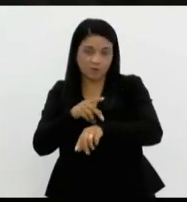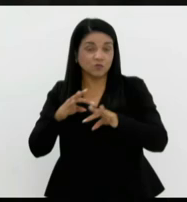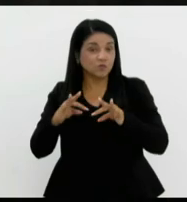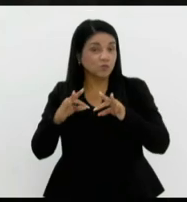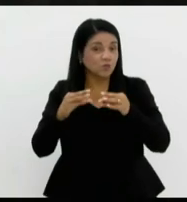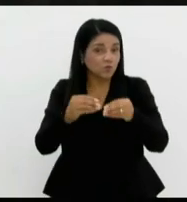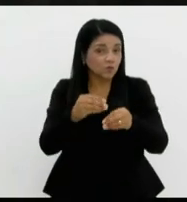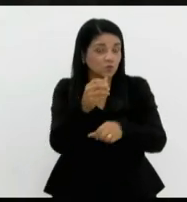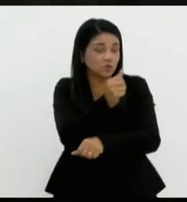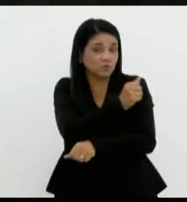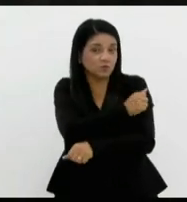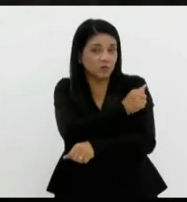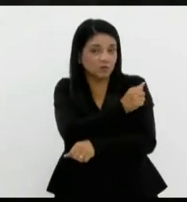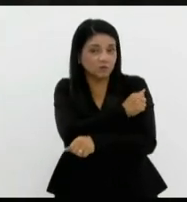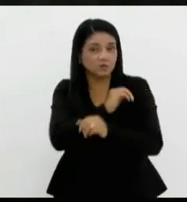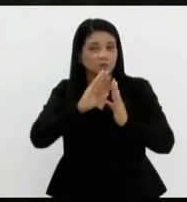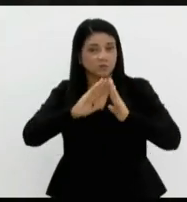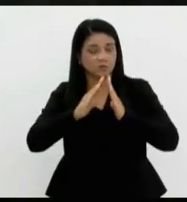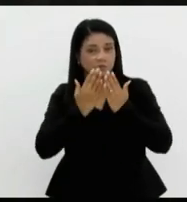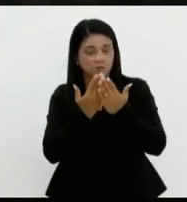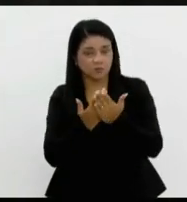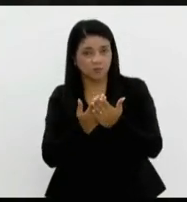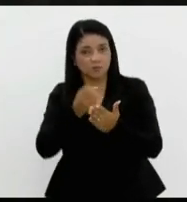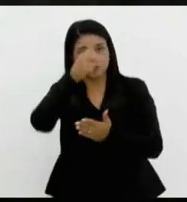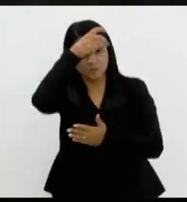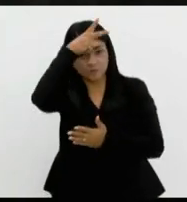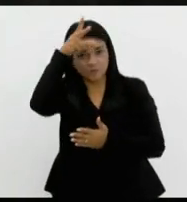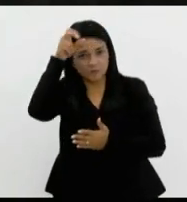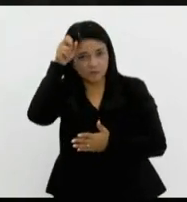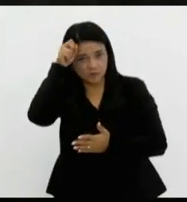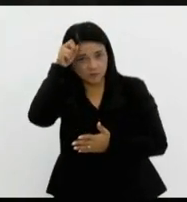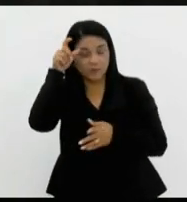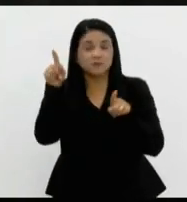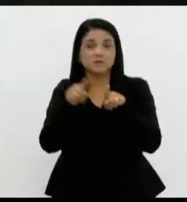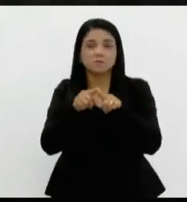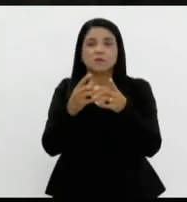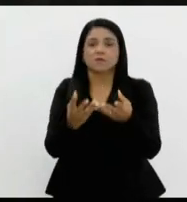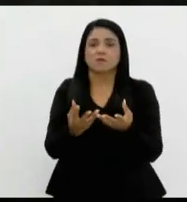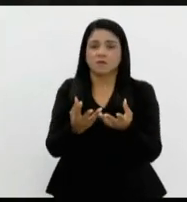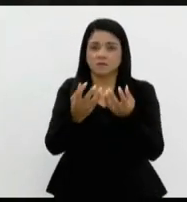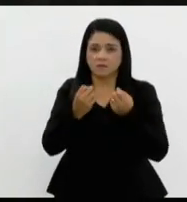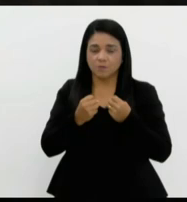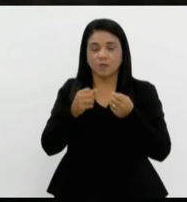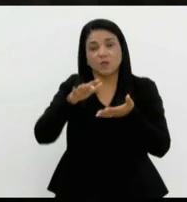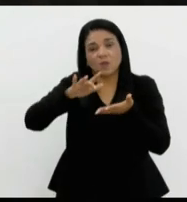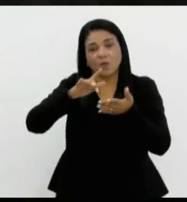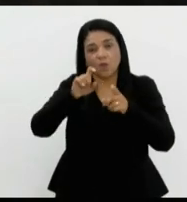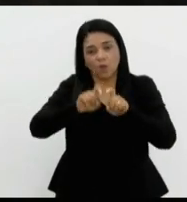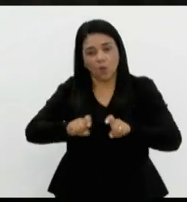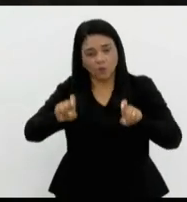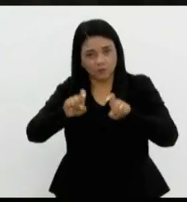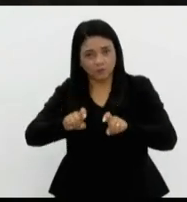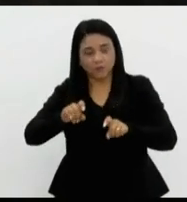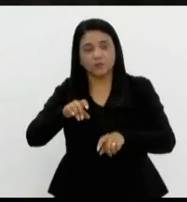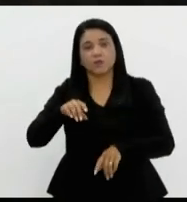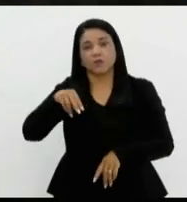os estudantes das escolas municipais, né, também receberam notebooks para poderem